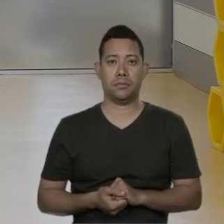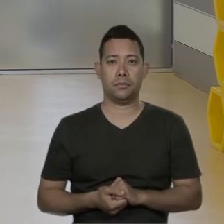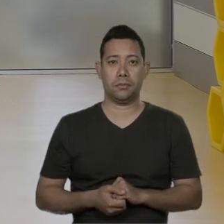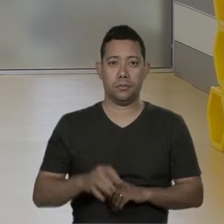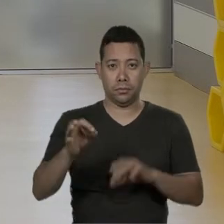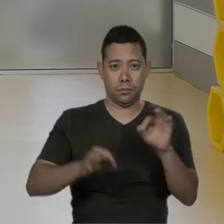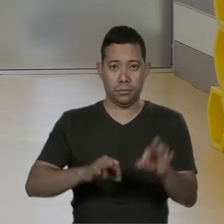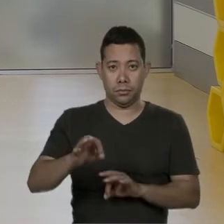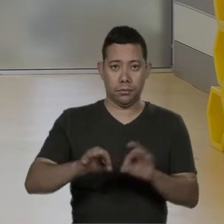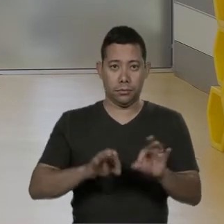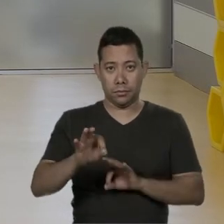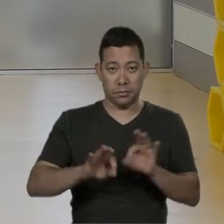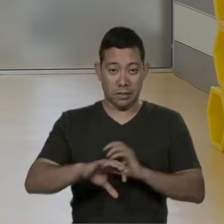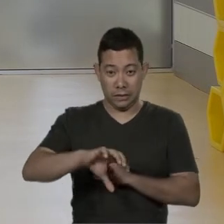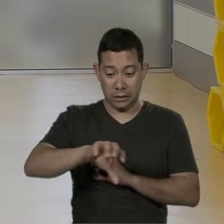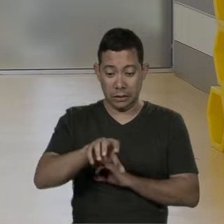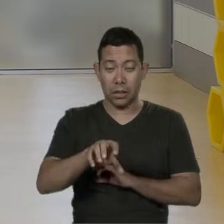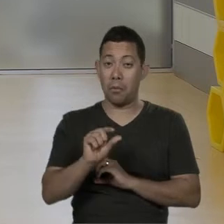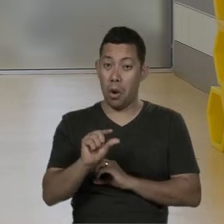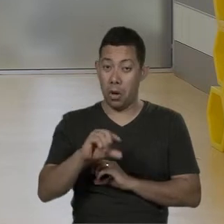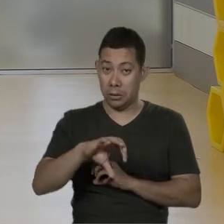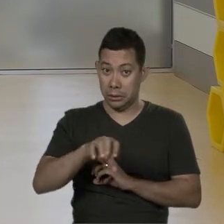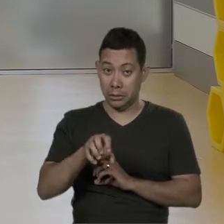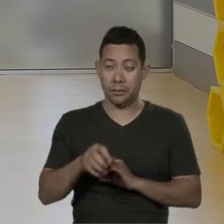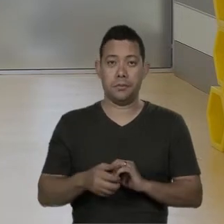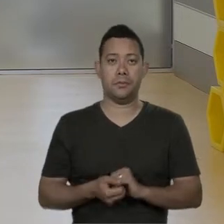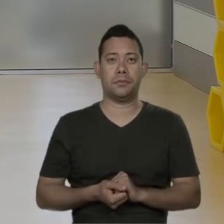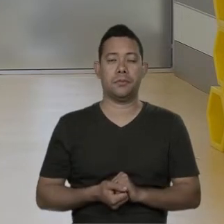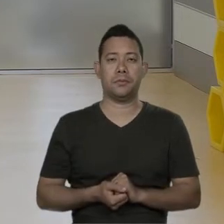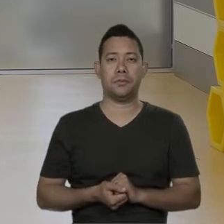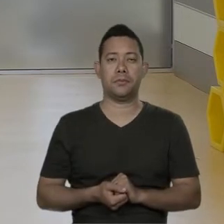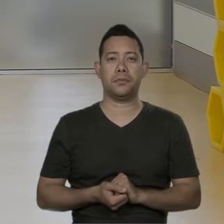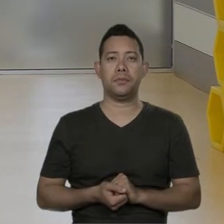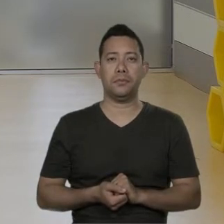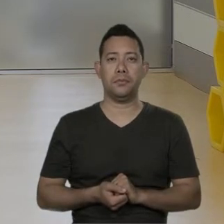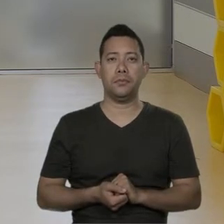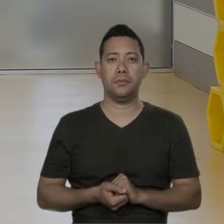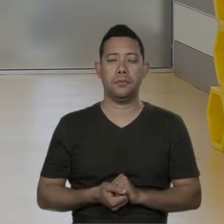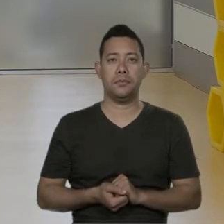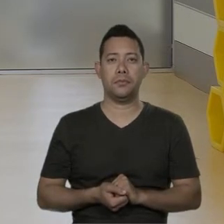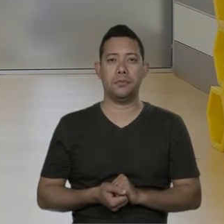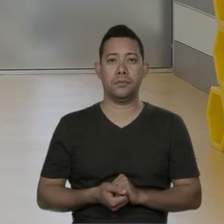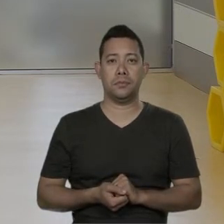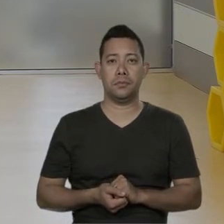Ajusta a carga, coloca um pouquinho mais. 3, 2, 1. Em